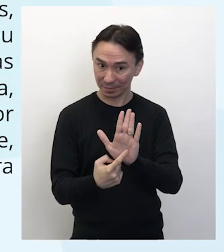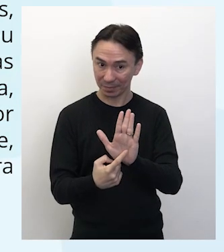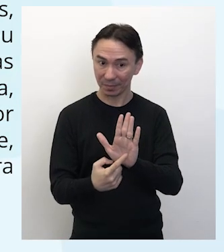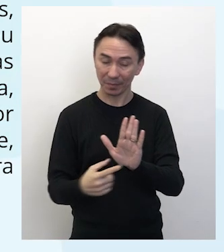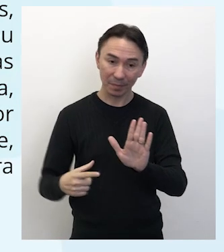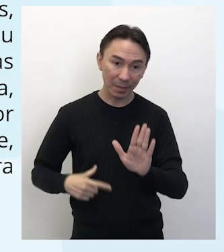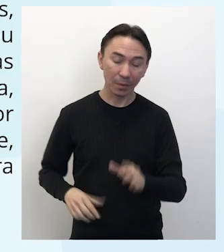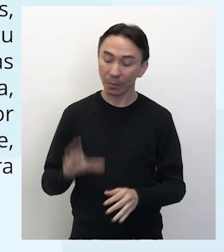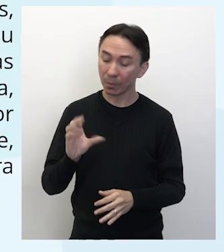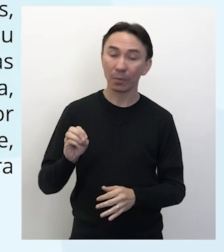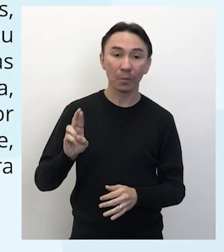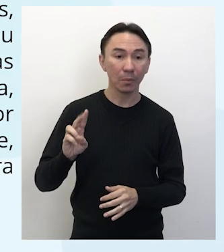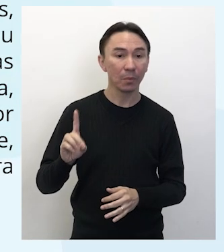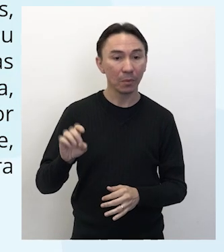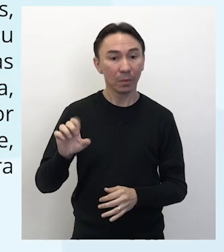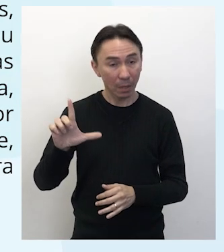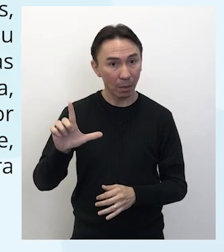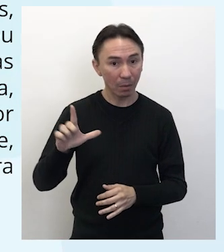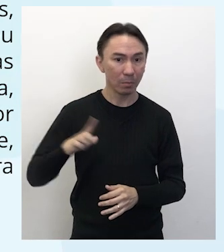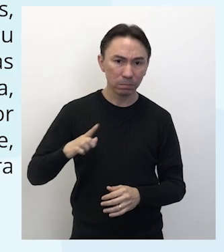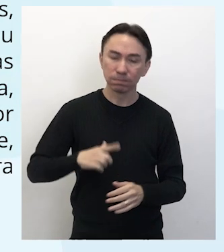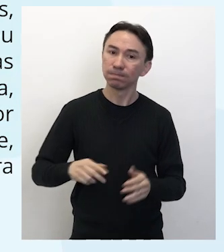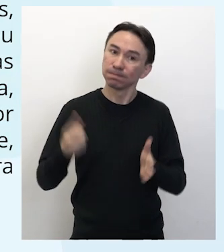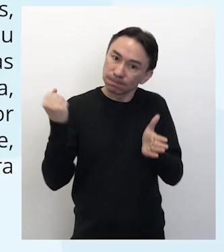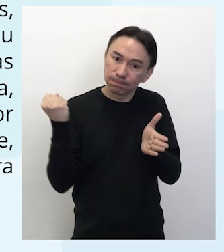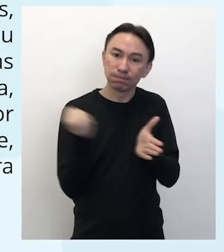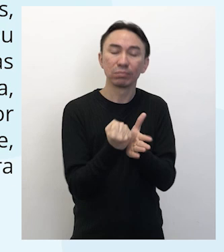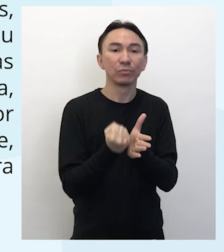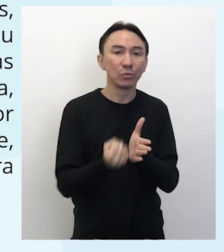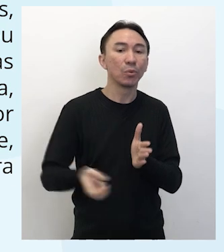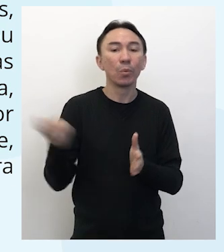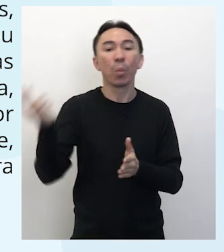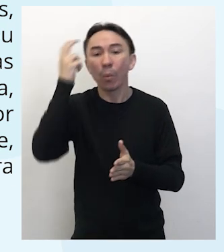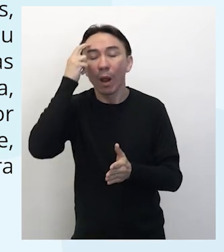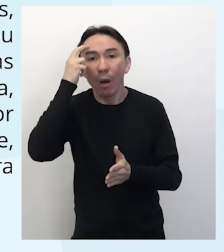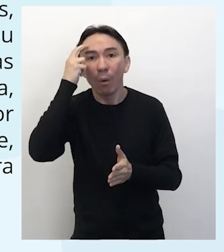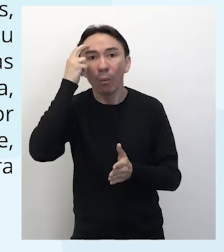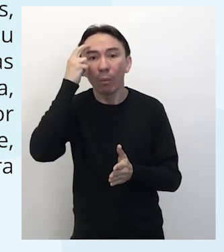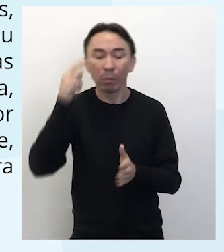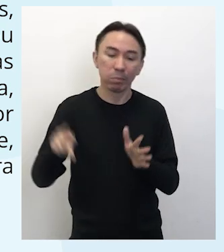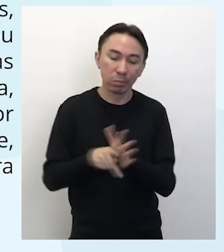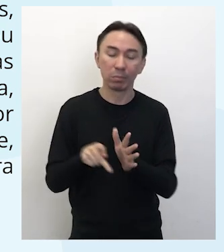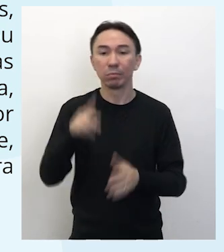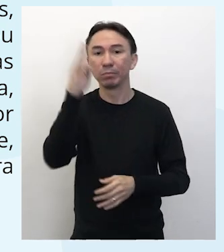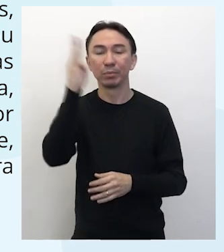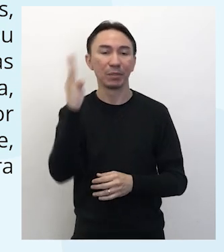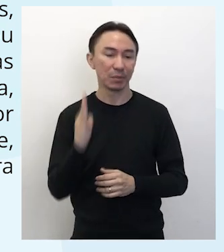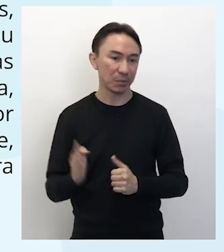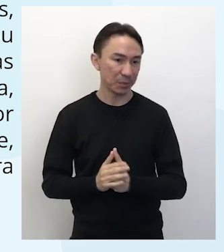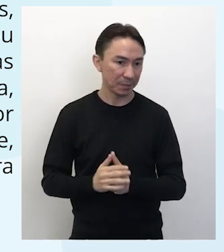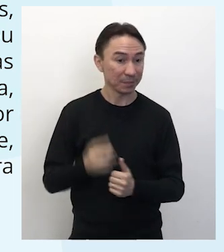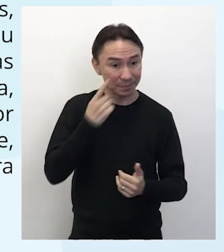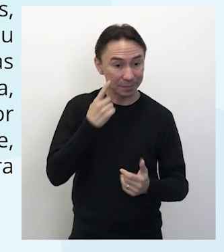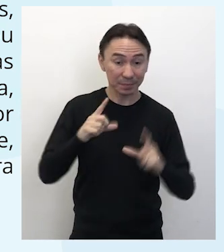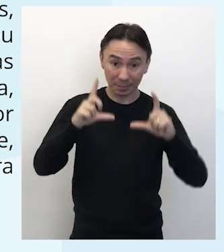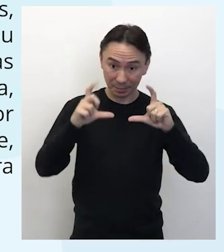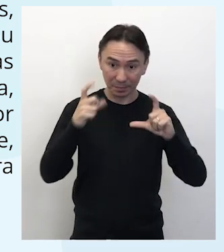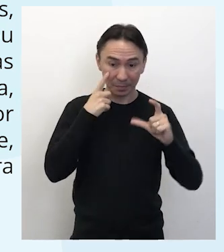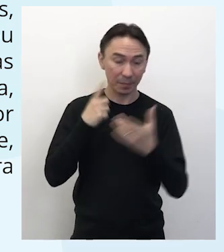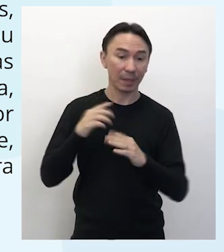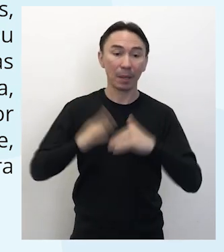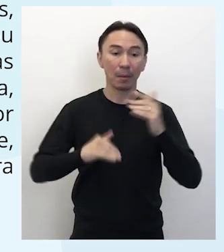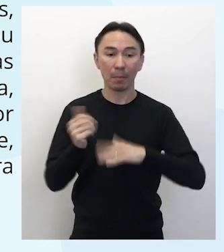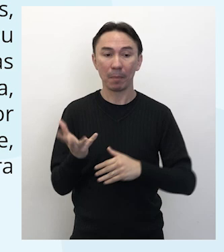material do Brasil. Habilidades do currículo paulista. Professores, deem um print